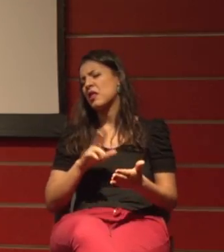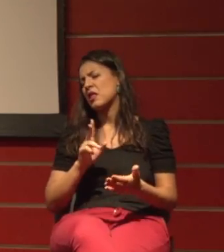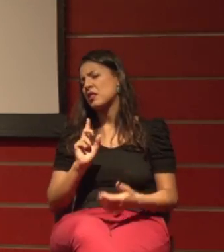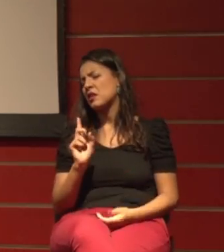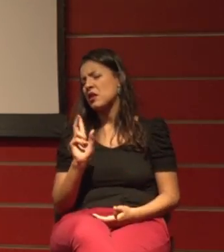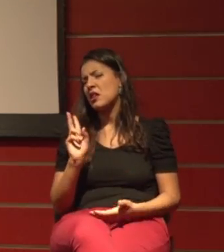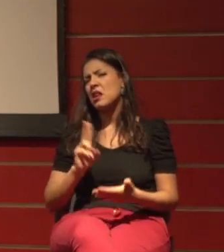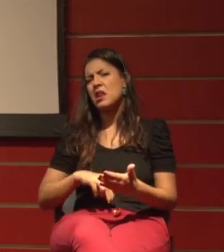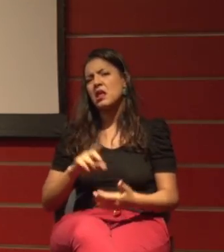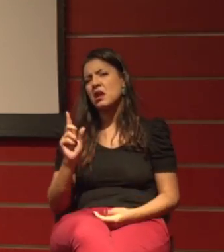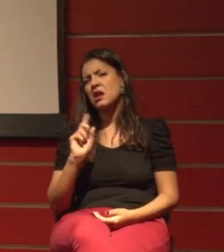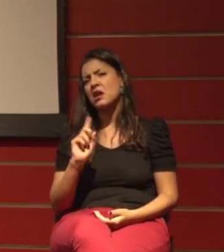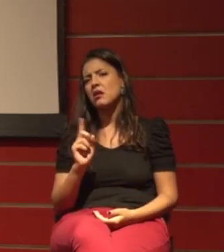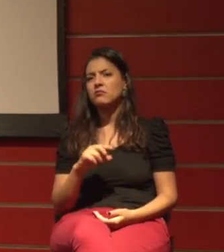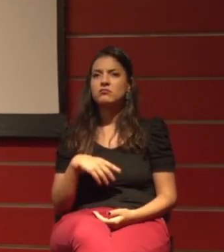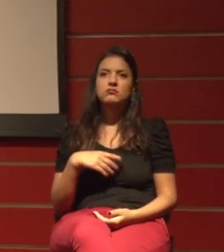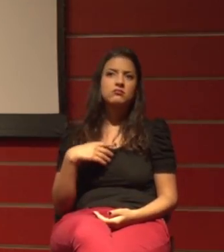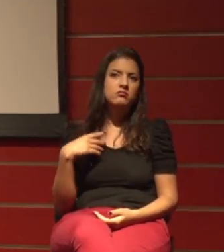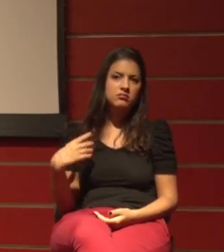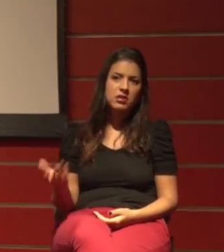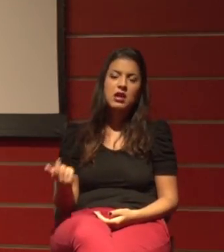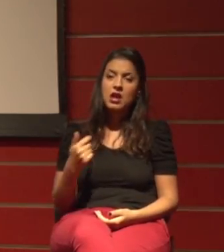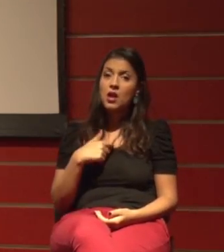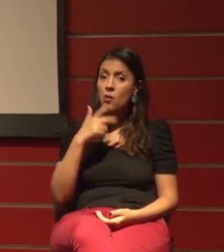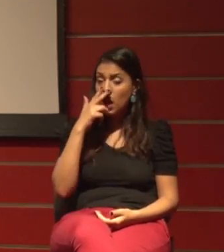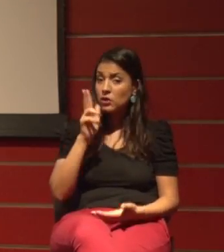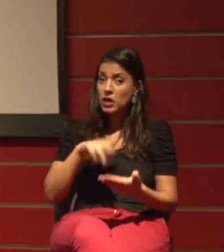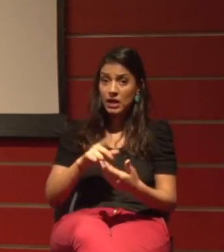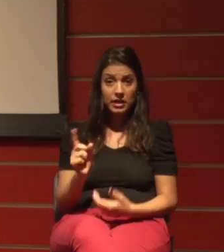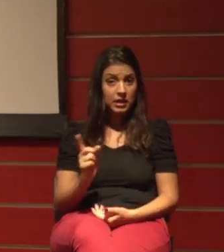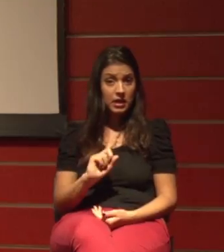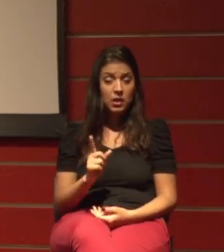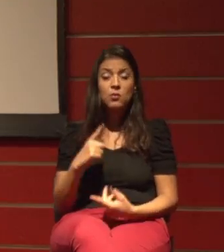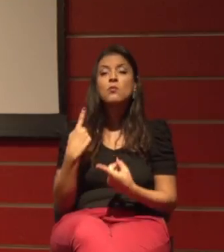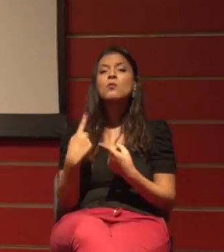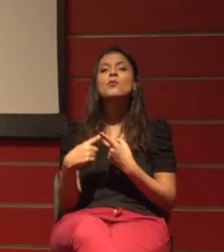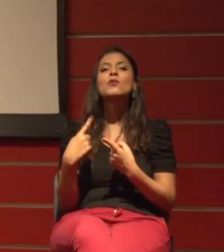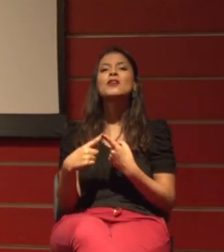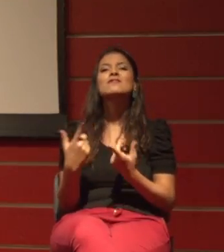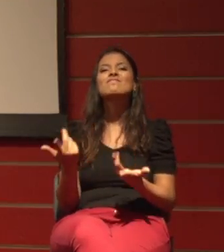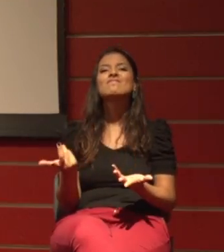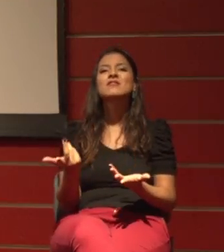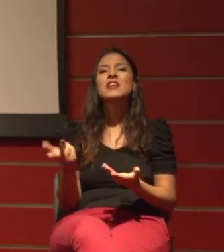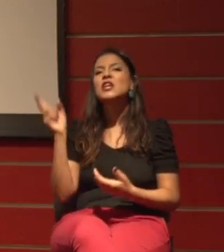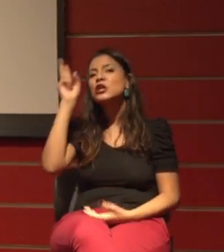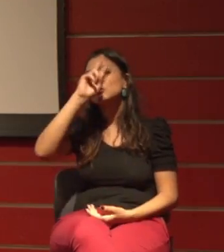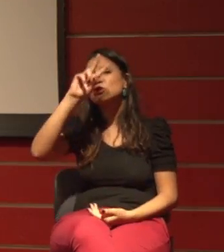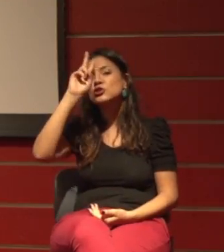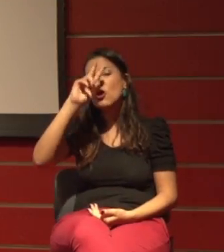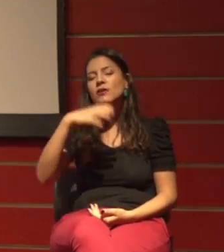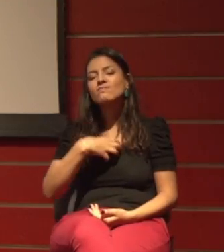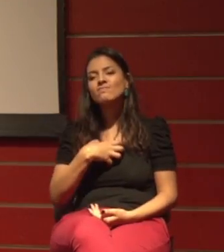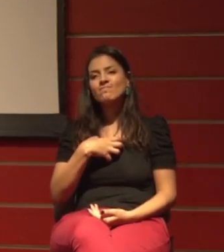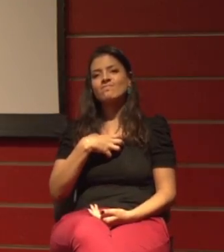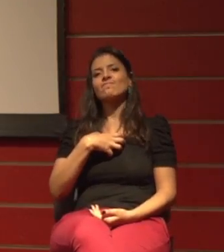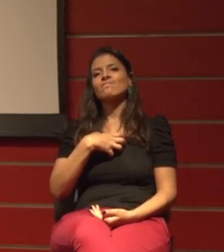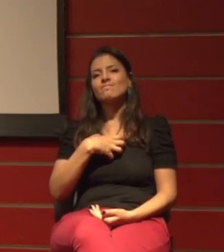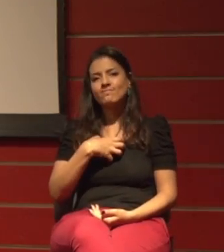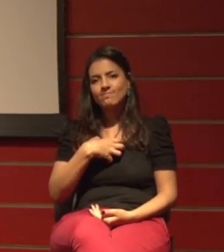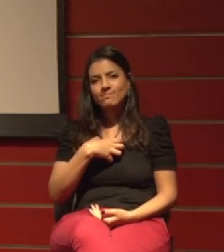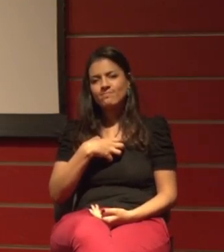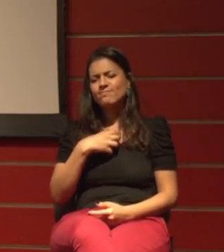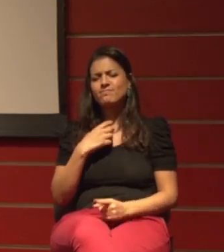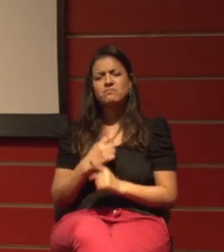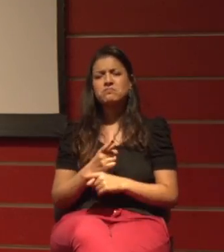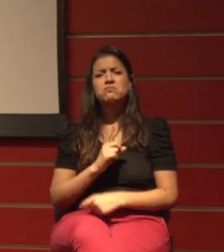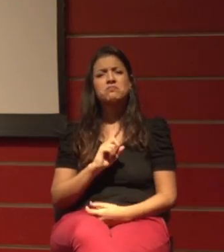lê eh porque ele não encontra histórias que falem com ele histórias que falem